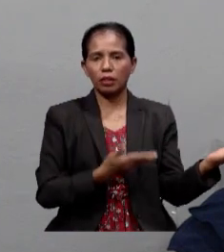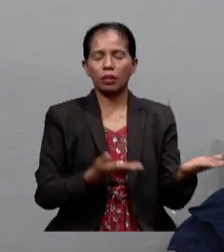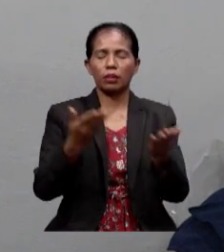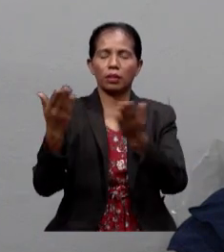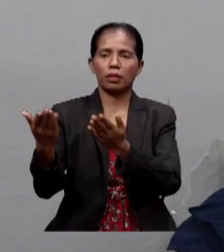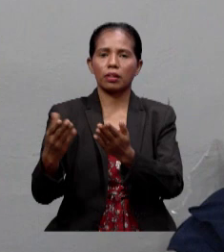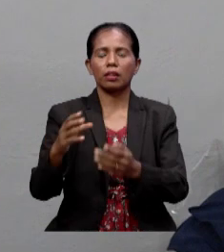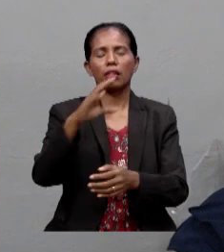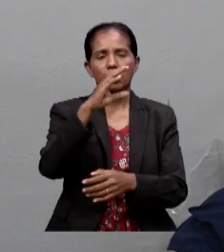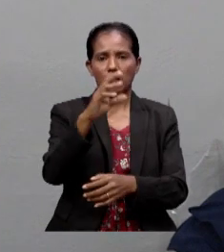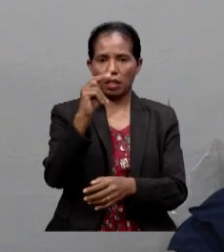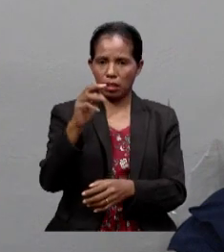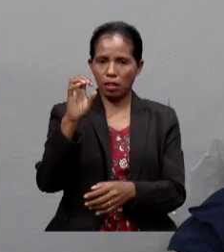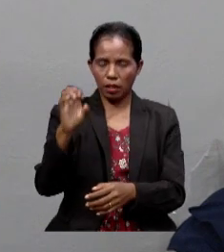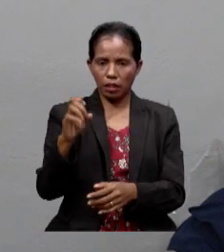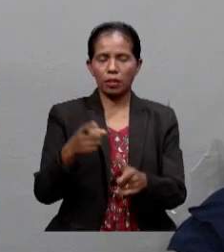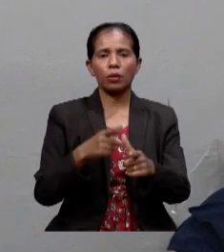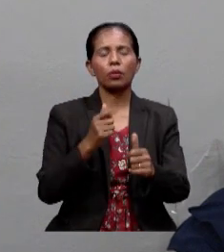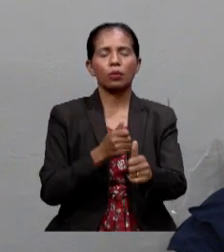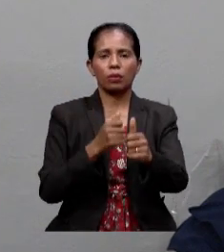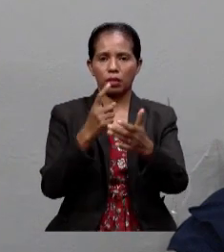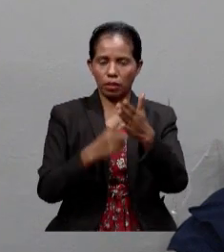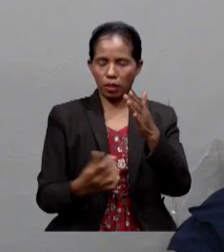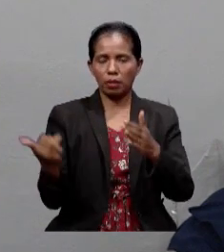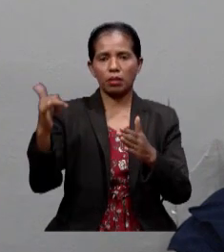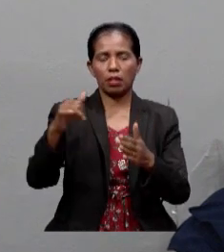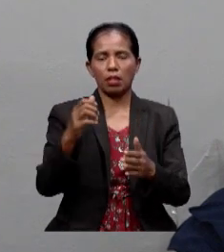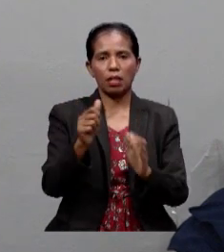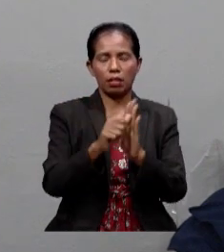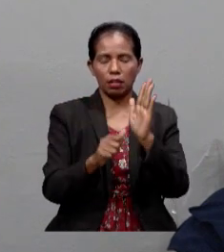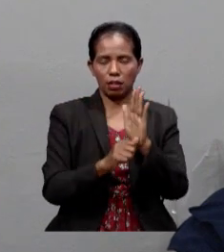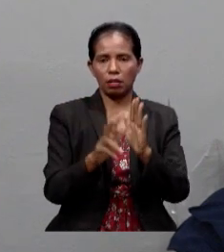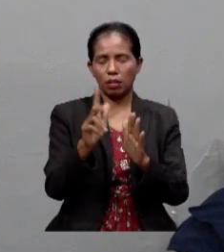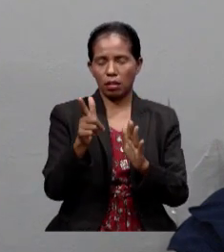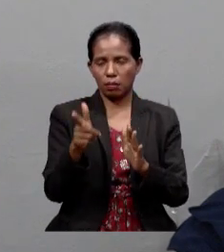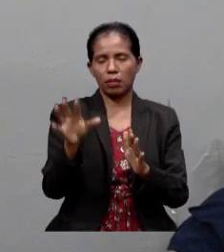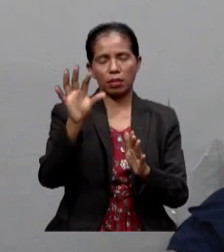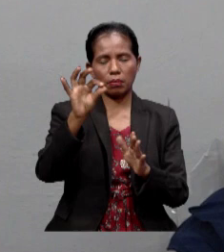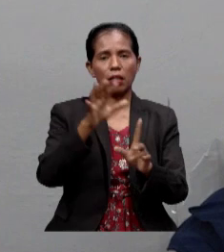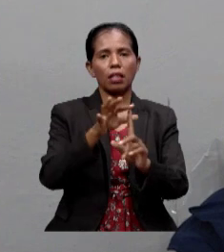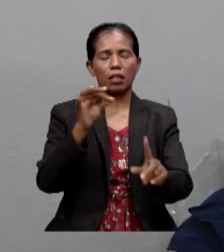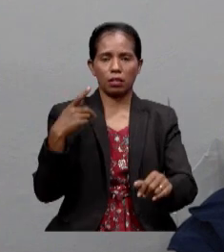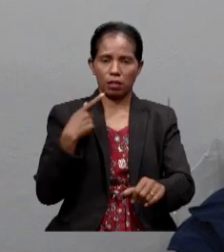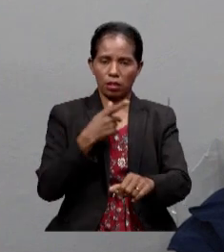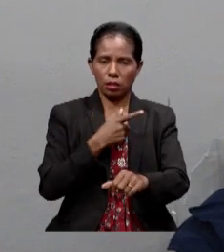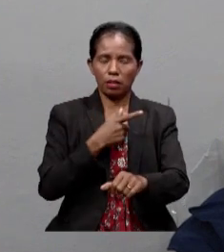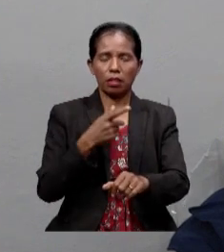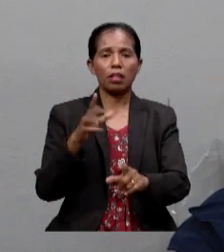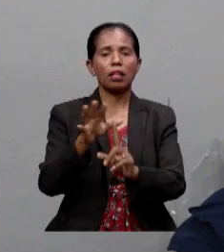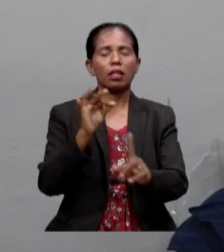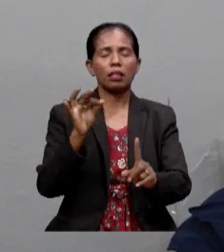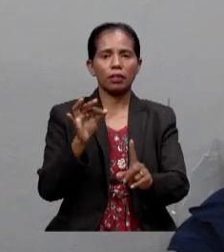Comissão Nacional das Eleições, tu ia ser a maca tete moça e artigo 39, lei eleição parlamentar existente em Nenel, para depois ir a